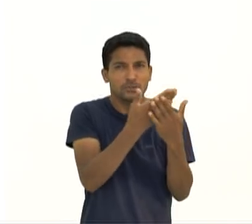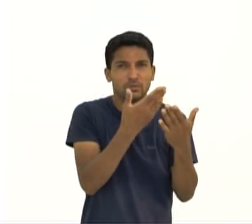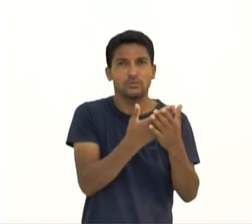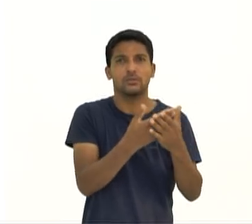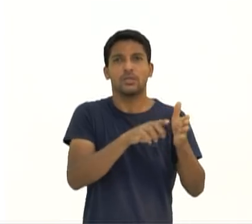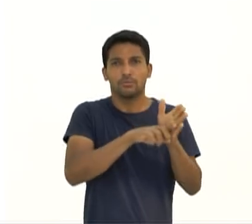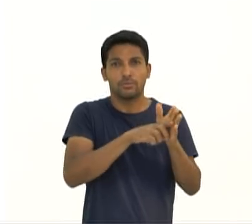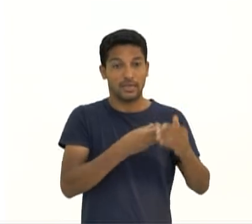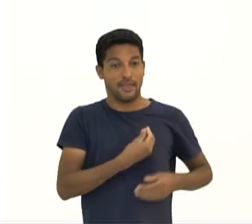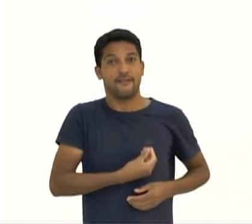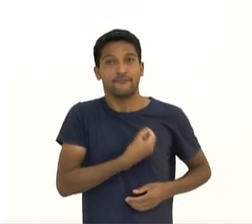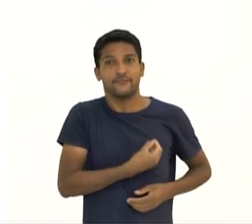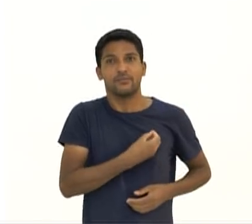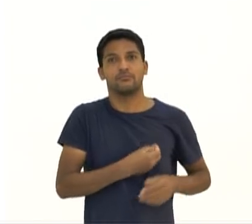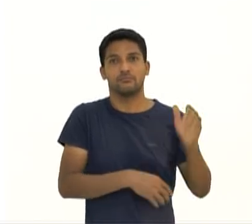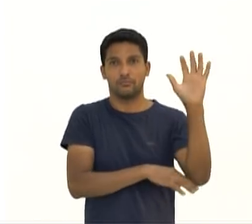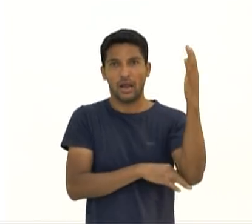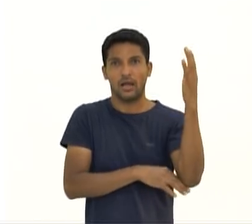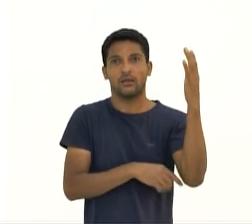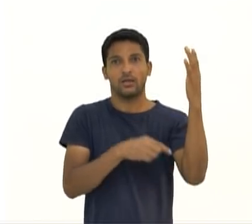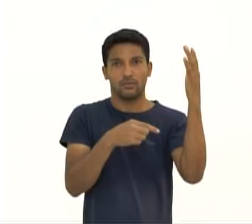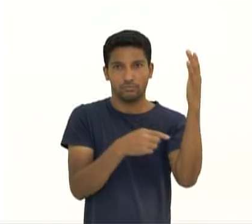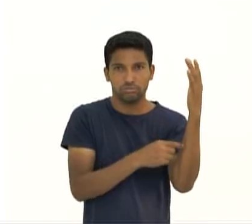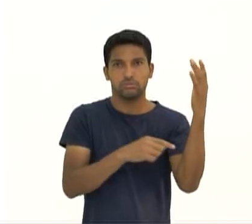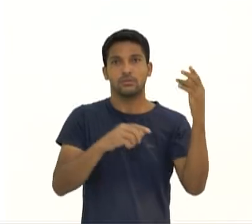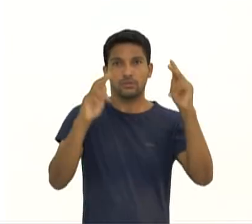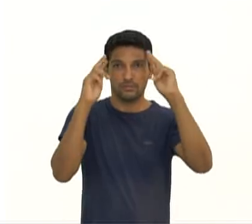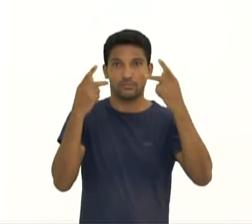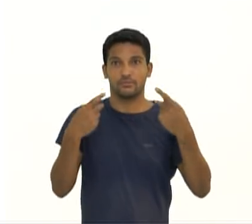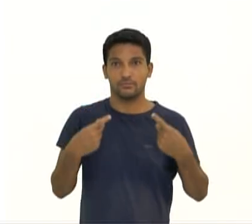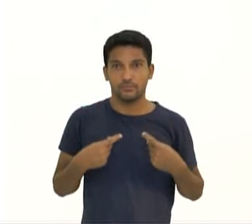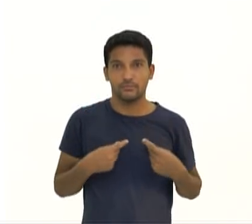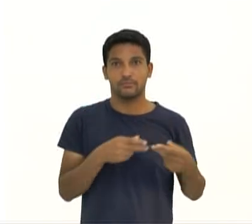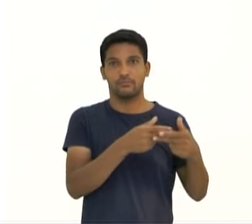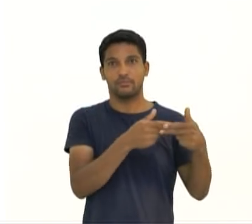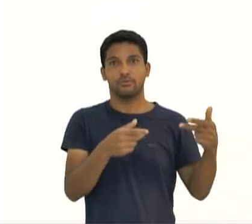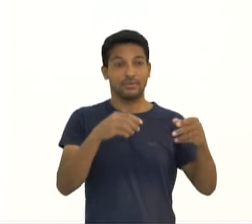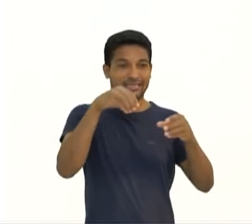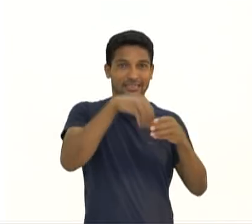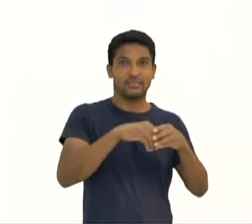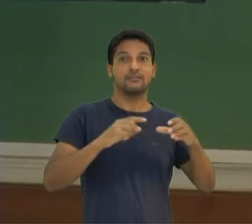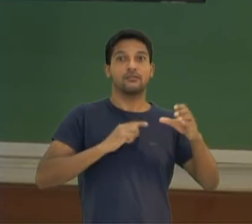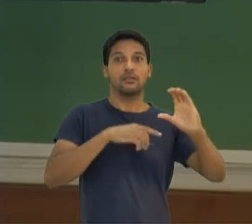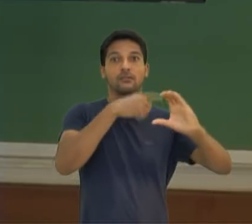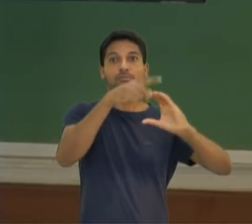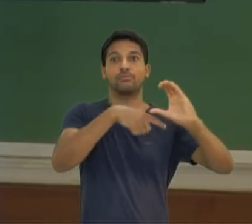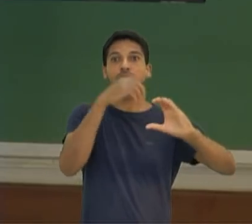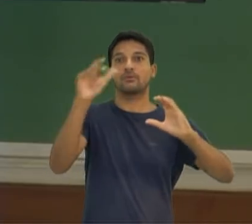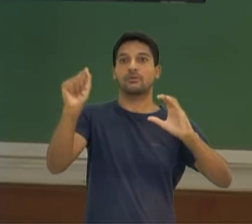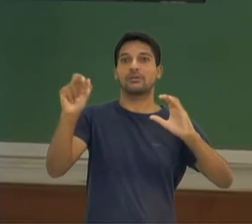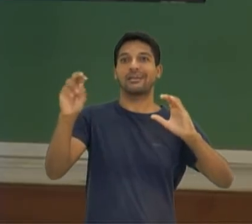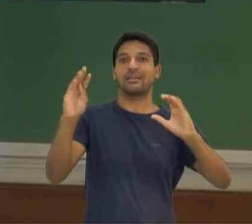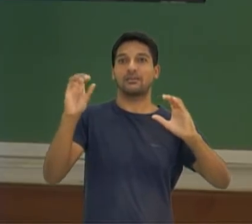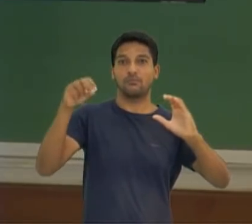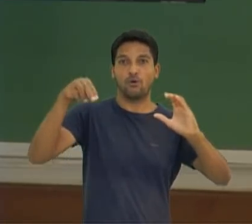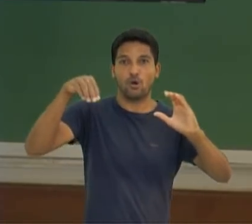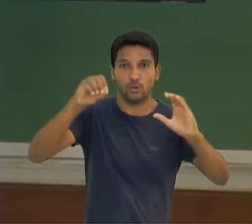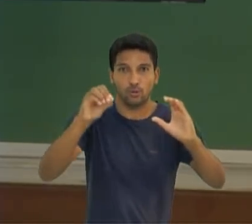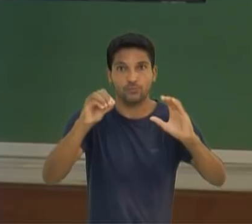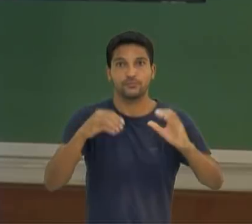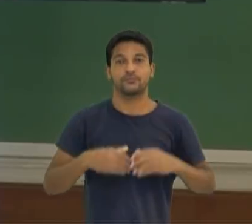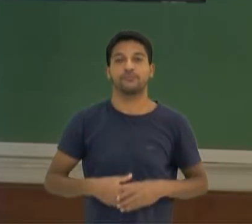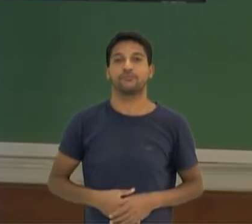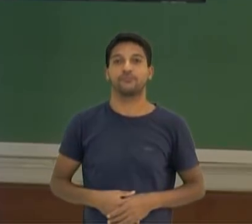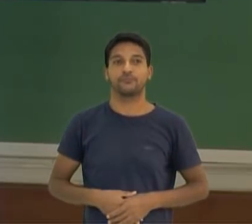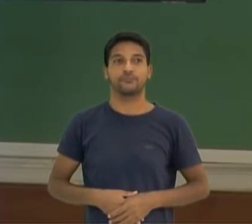os compostos que contêm o quê, o quê, o quê? O carbono. Show de bola? Então a